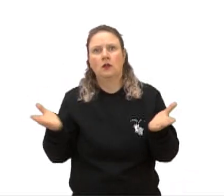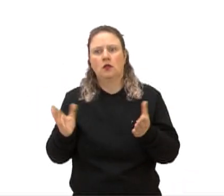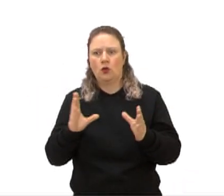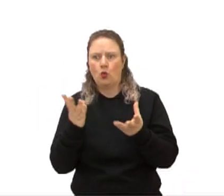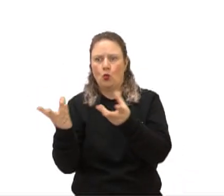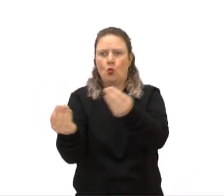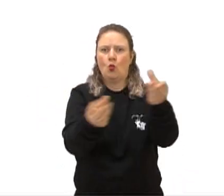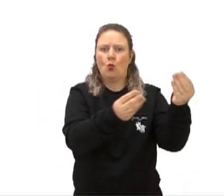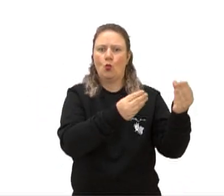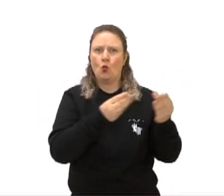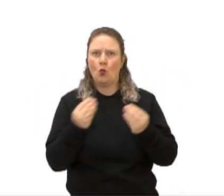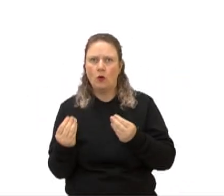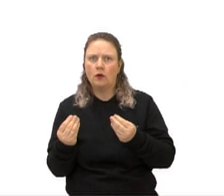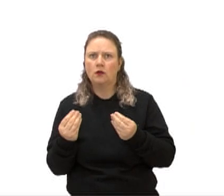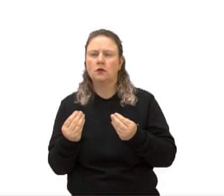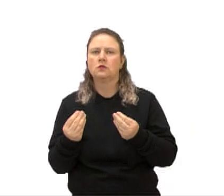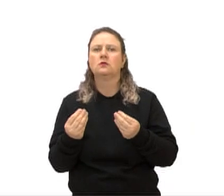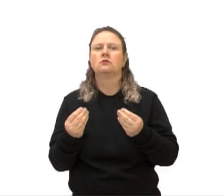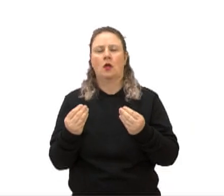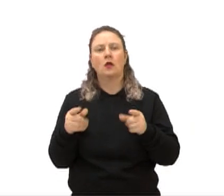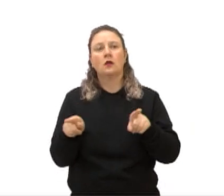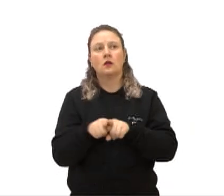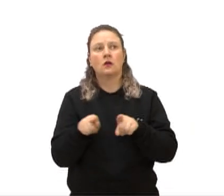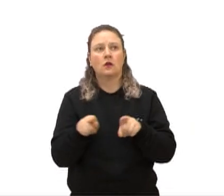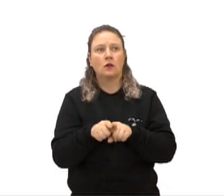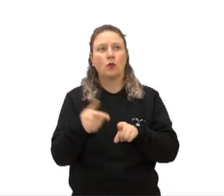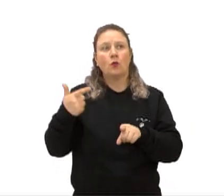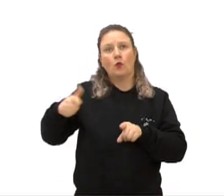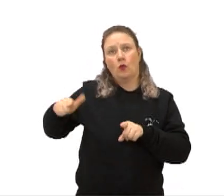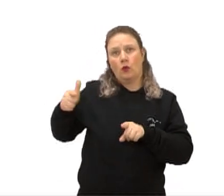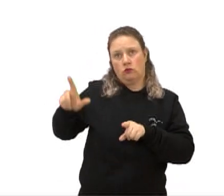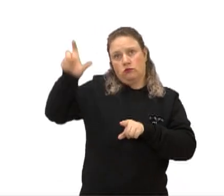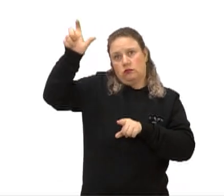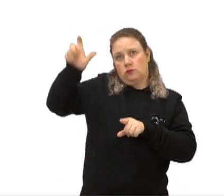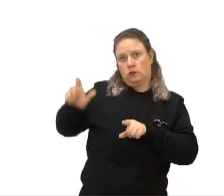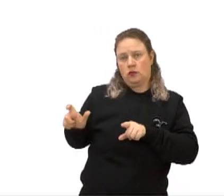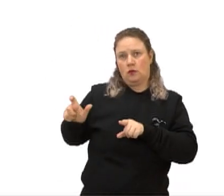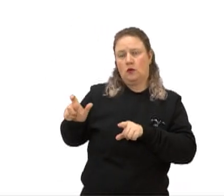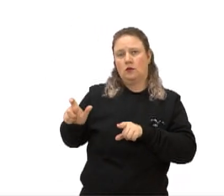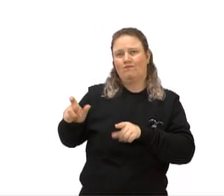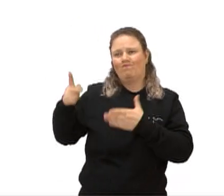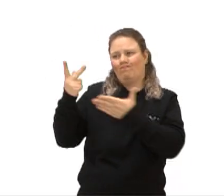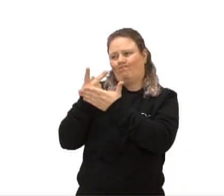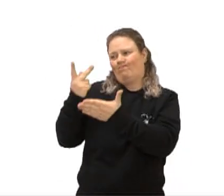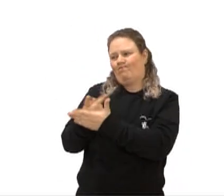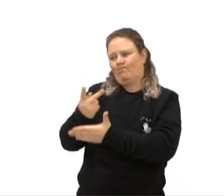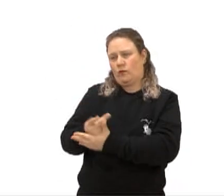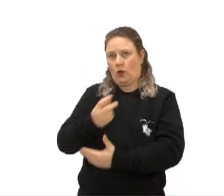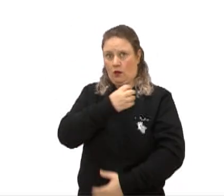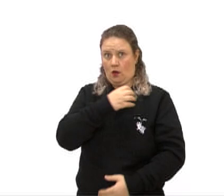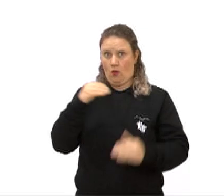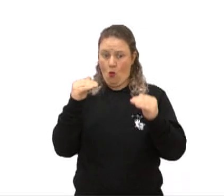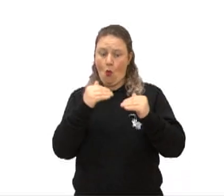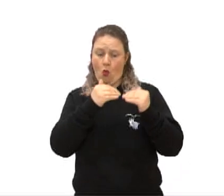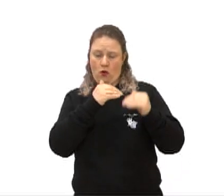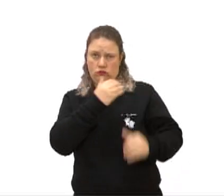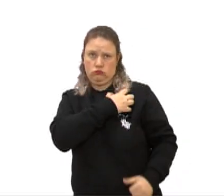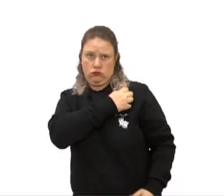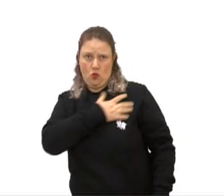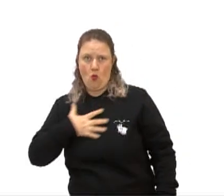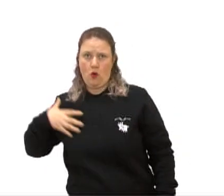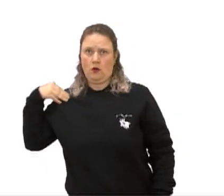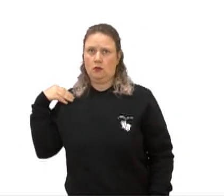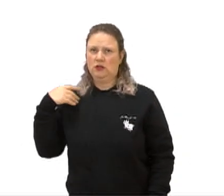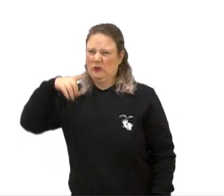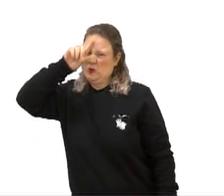mandam, a politeia. E do outro lado, formas de governo corrompidas para Aristóteles, né? A tirania, quando um